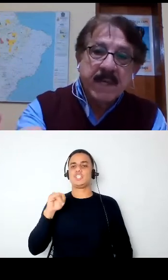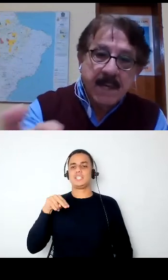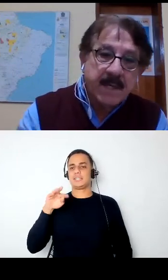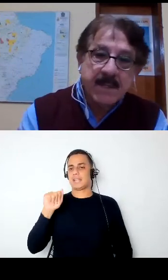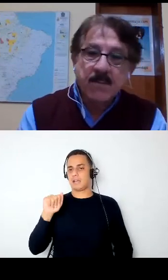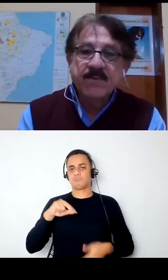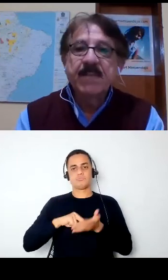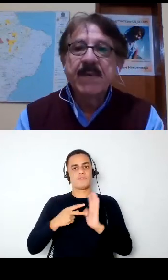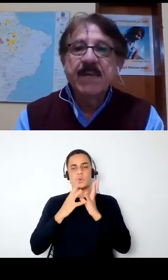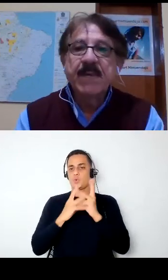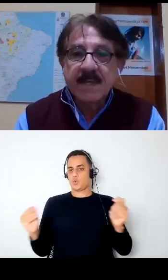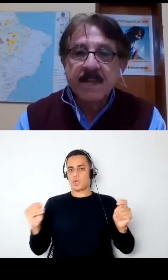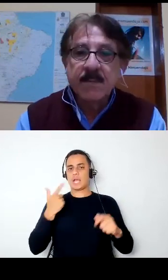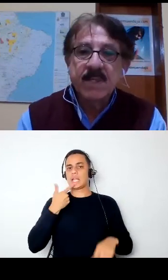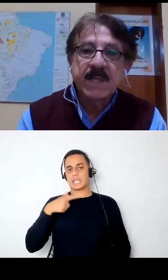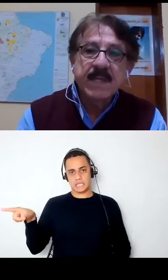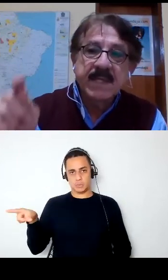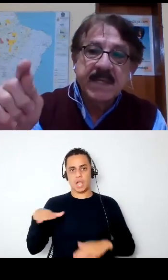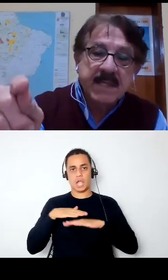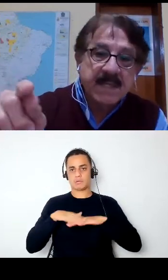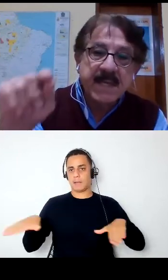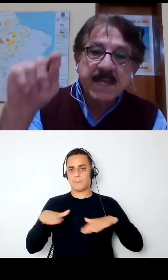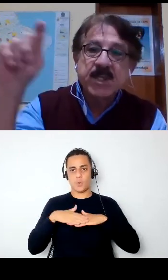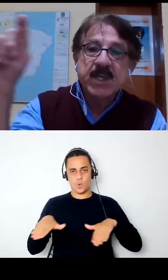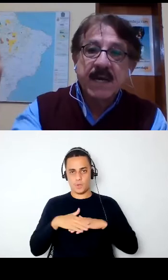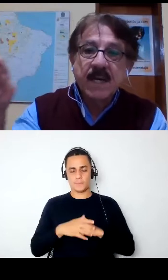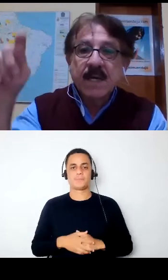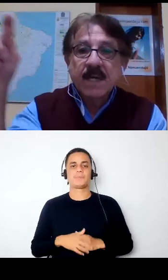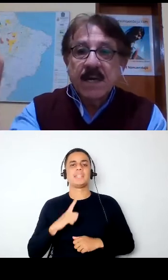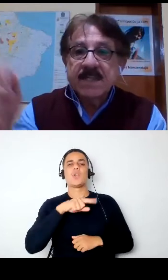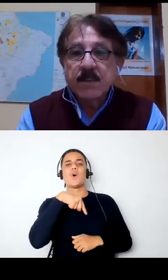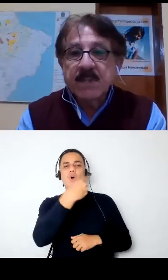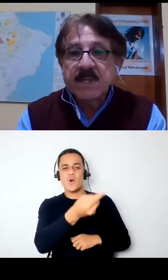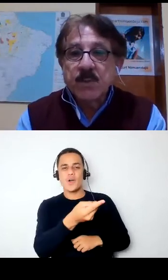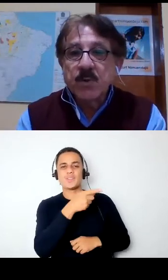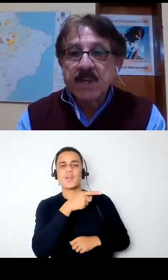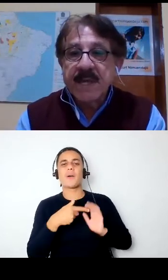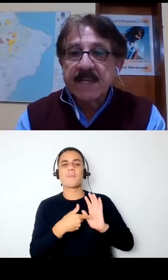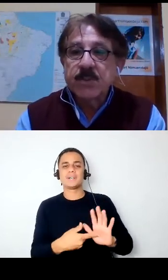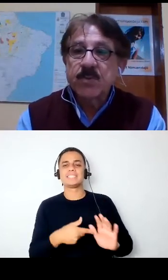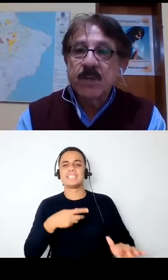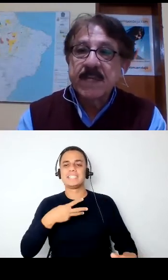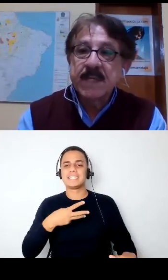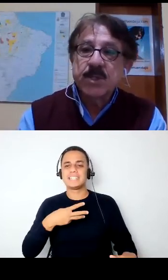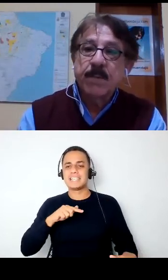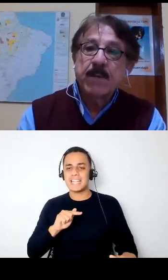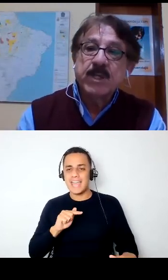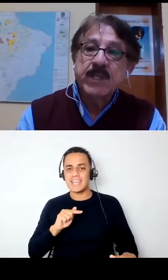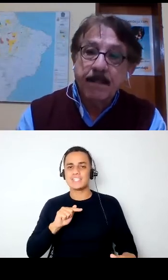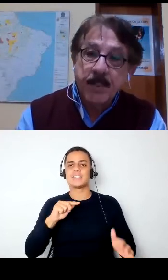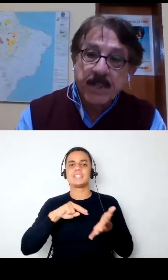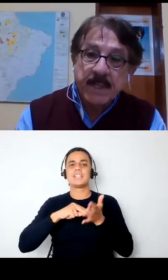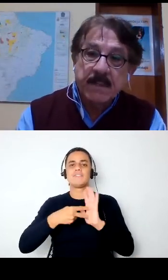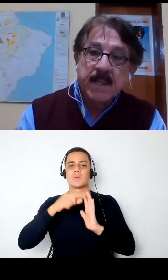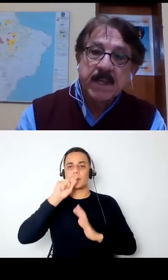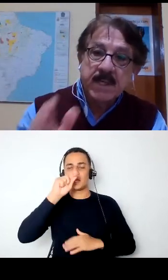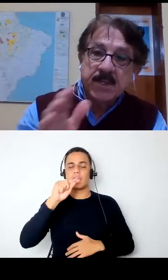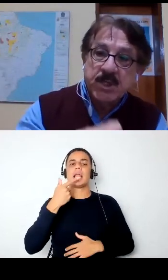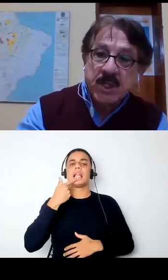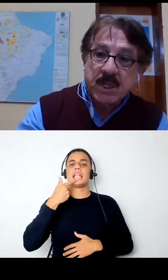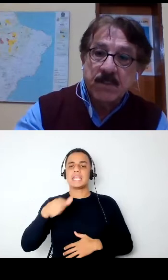Bom, aí tem um movimento aí que mostra ainda 37 as línguas que no Nordeste os holandeses chamaram de